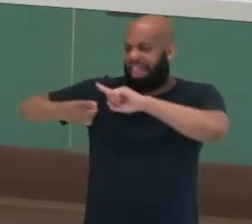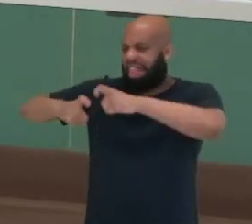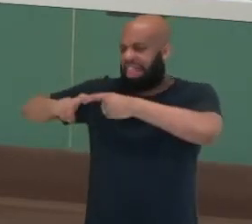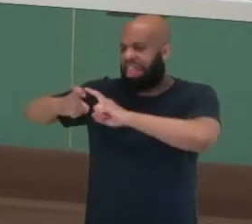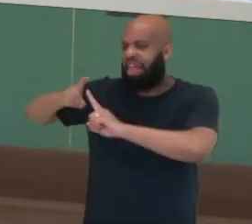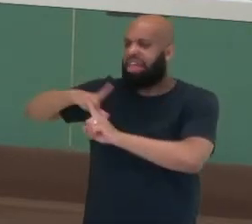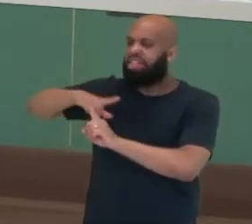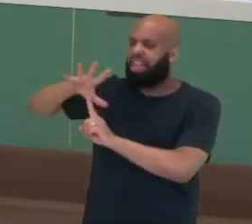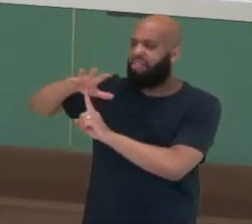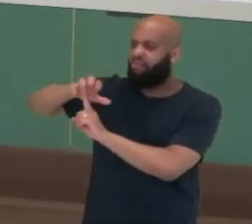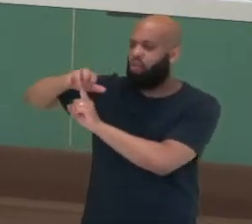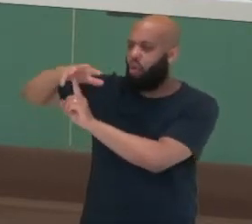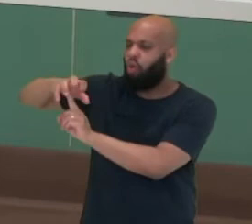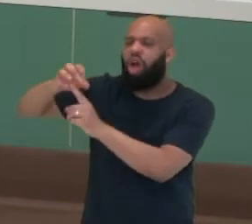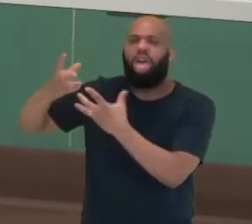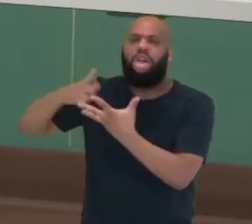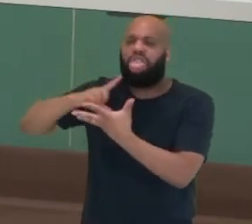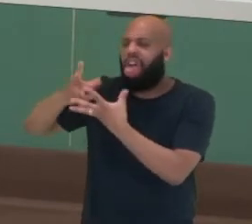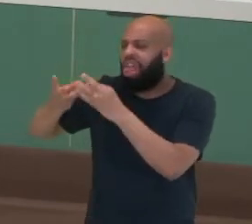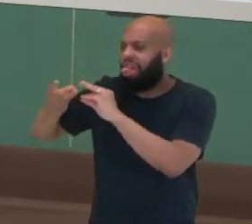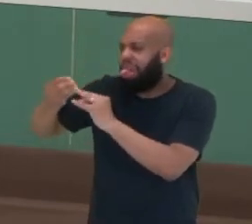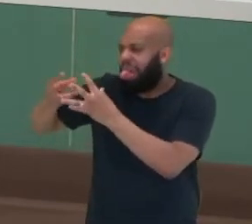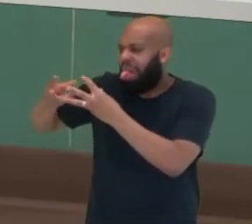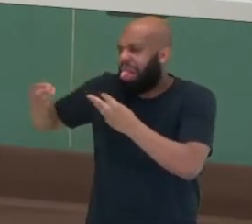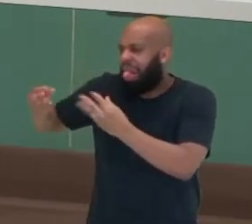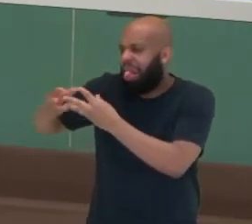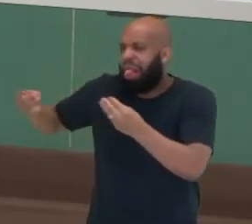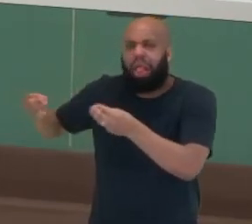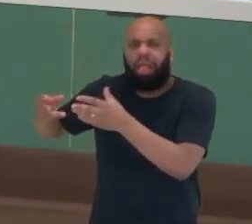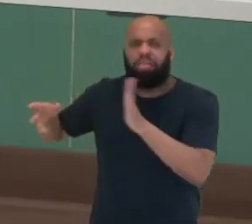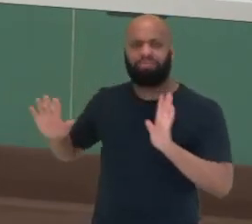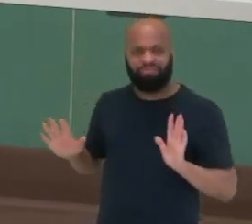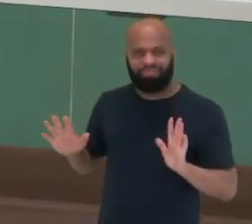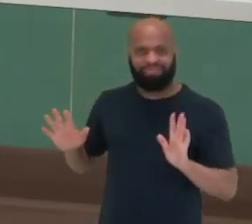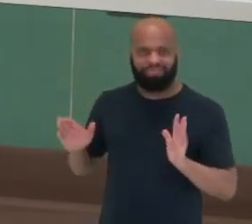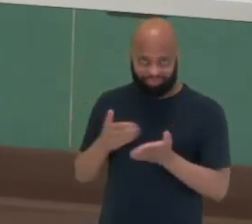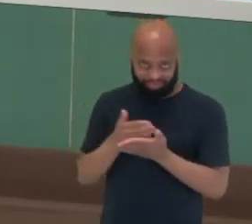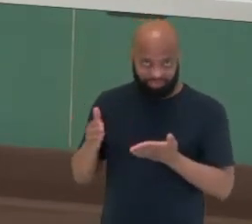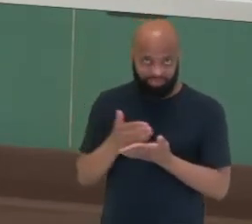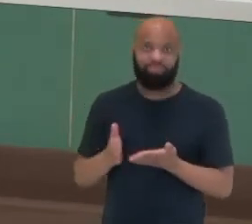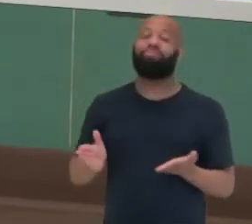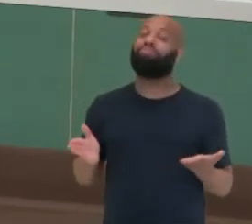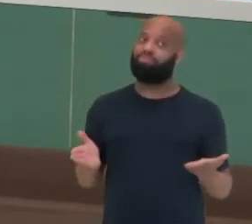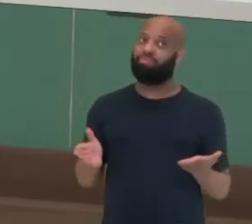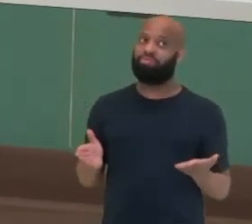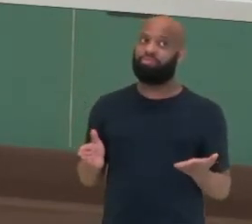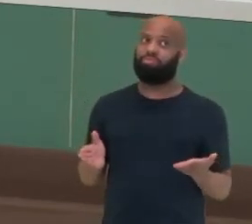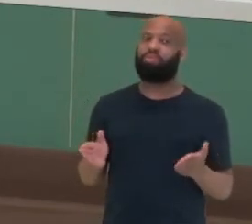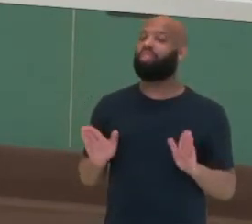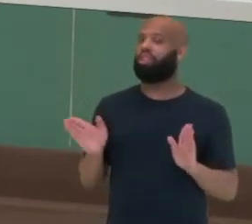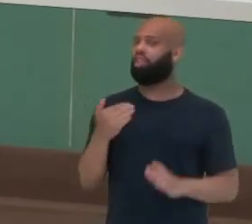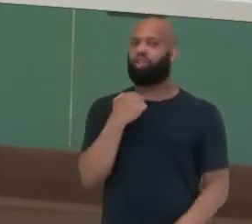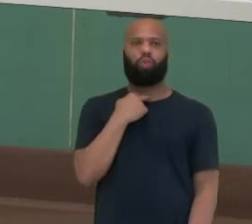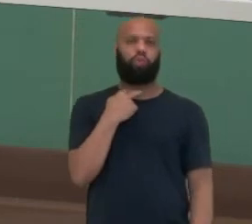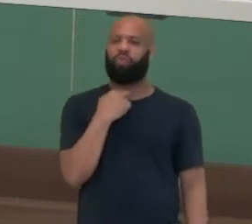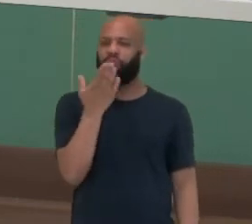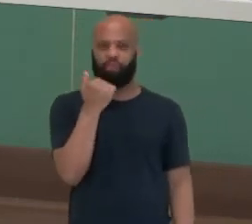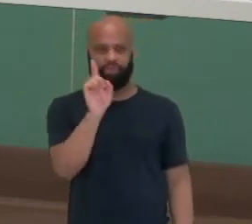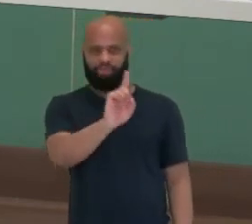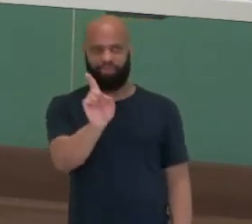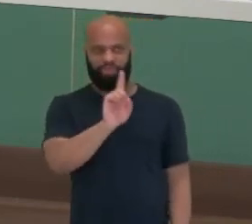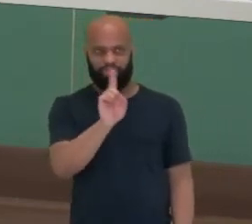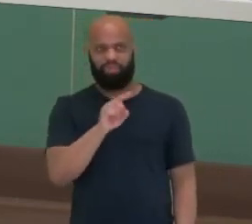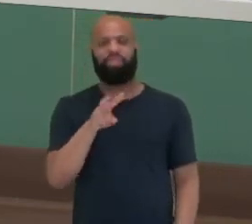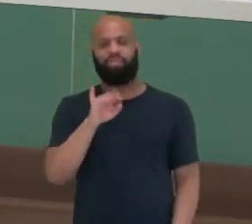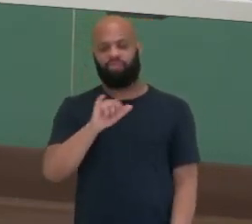fungos, estão fazendo a decomposição da matéria orgânica e inorgânica? Está apodrecendo esse alimento. Melhor não consumir,